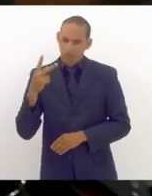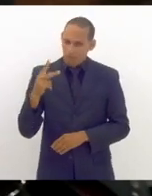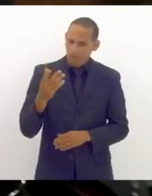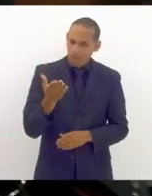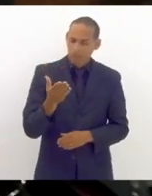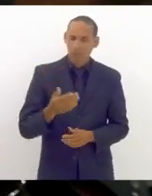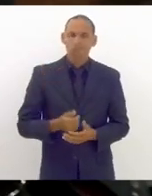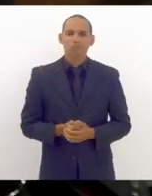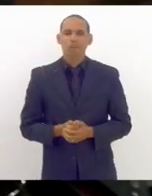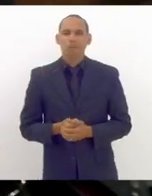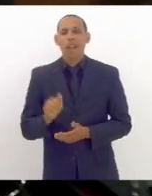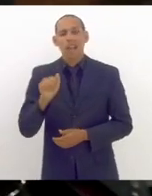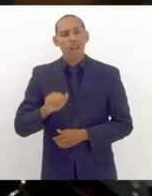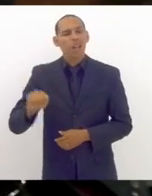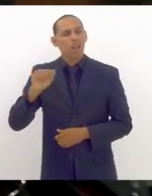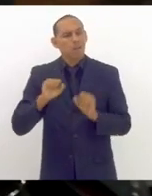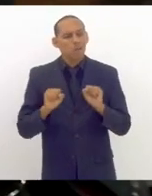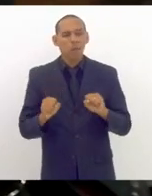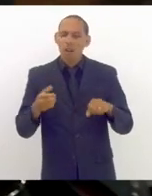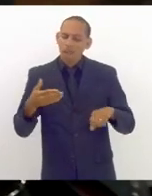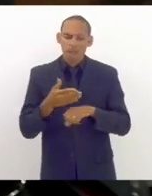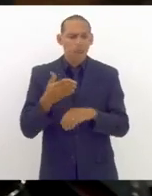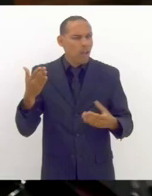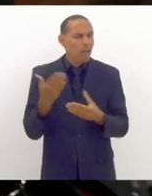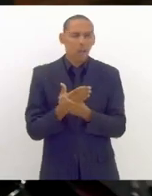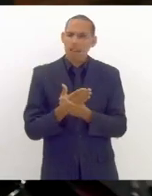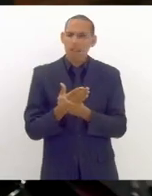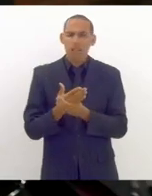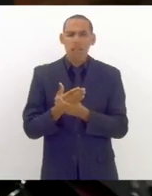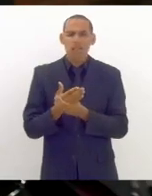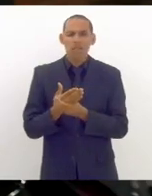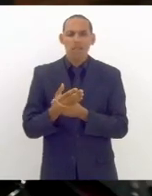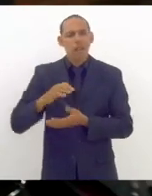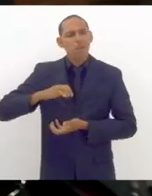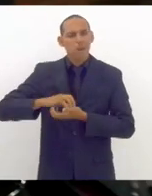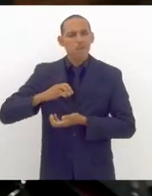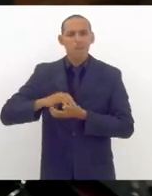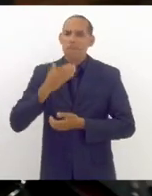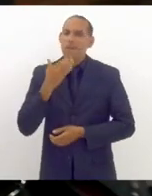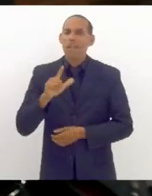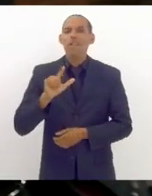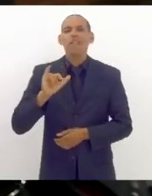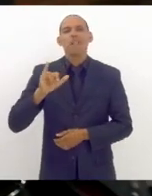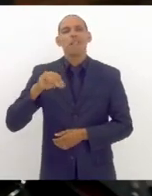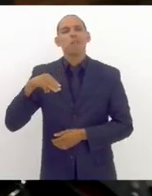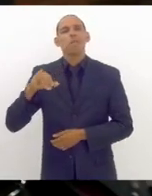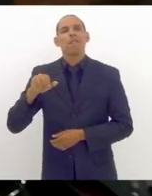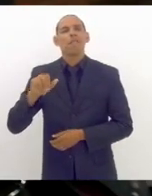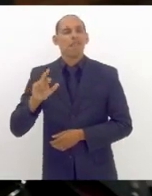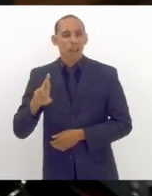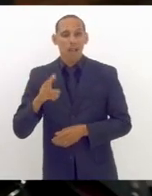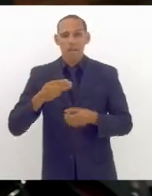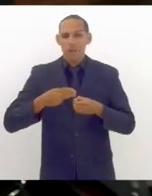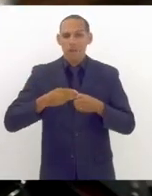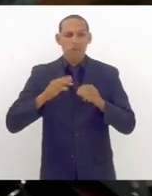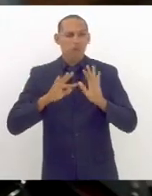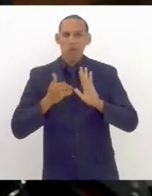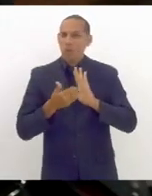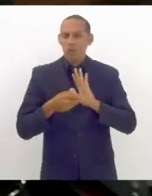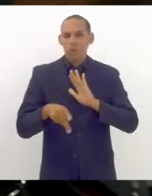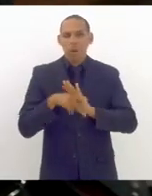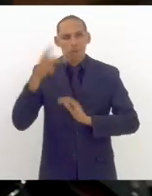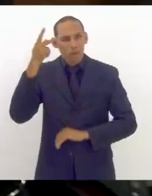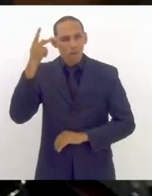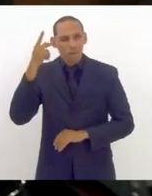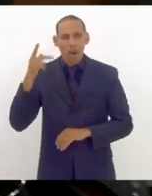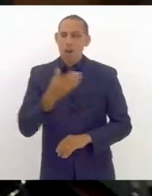excelência Associação podia ter entrado com bastão no Supremo e pedindo uma liminar todos os municípios de São Paulo e o